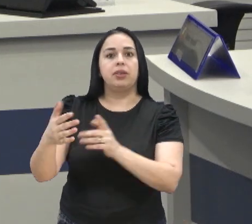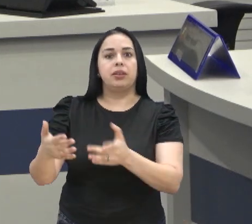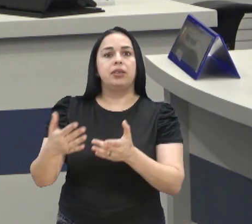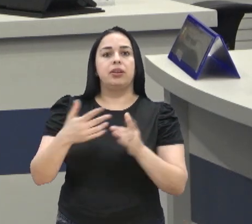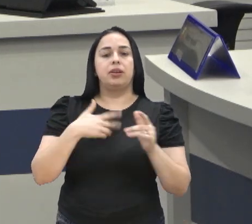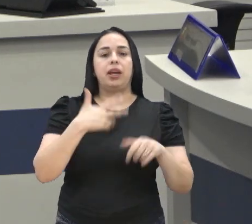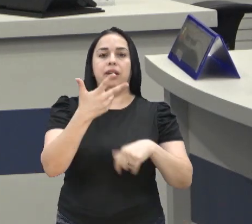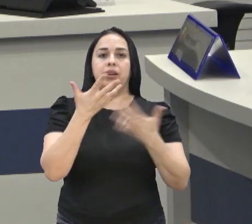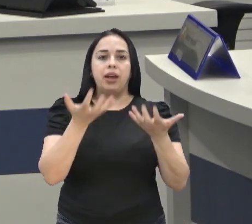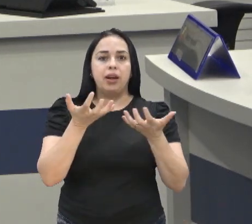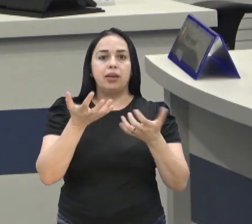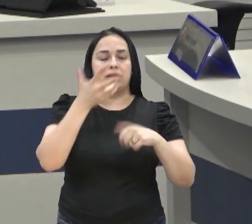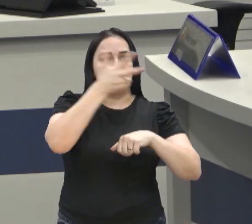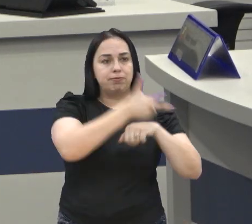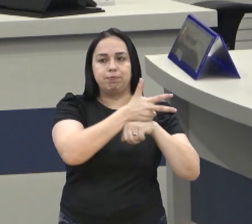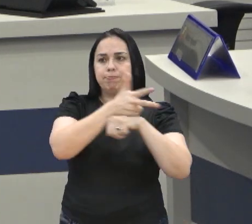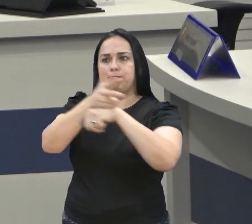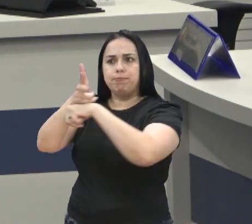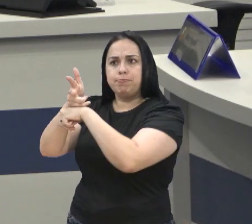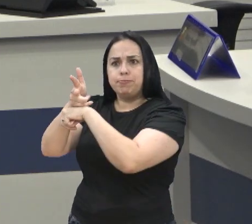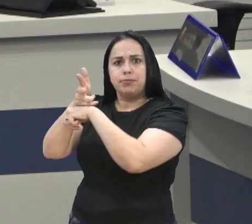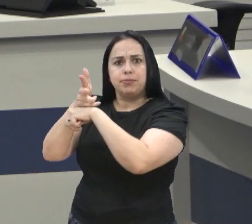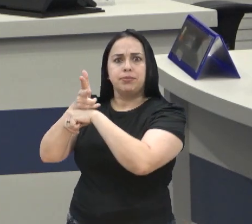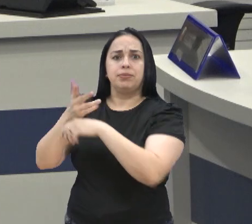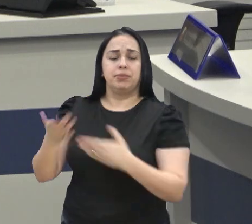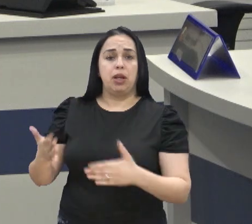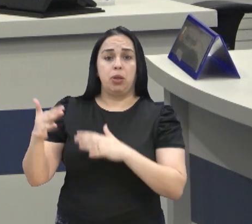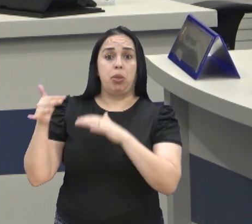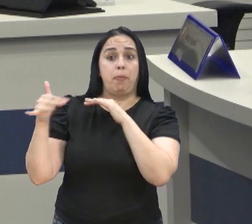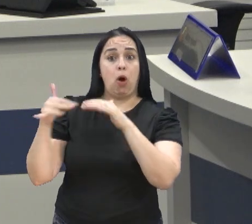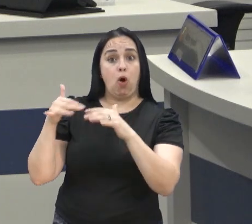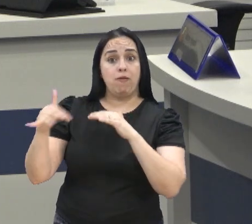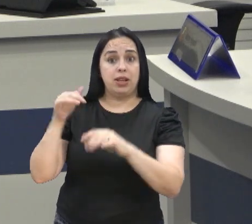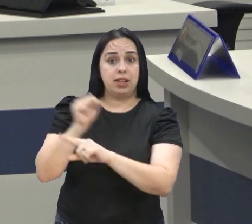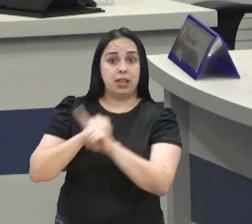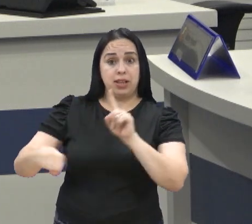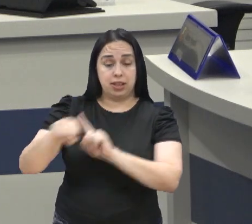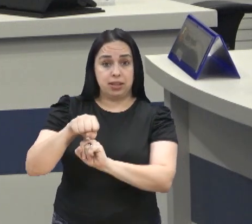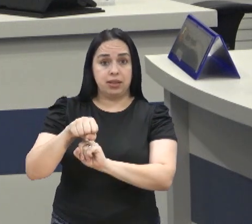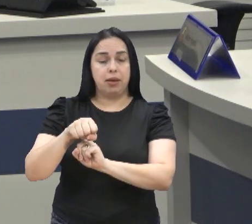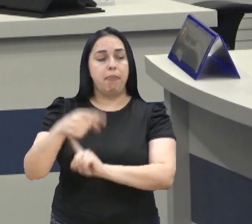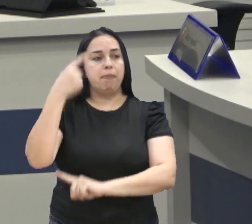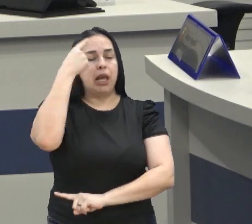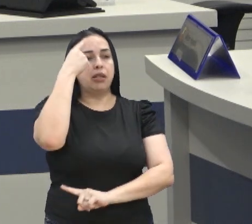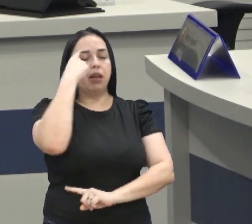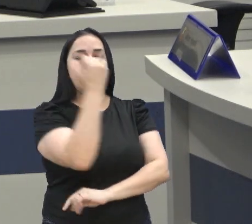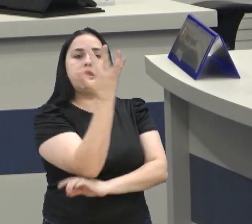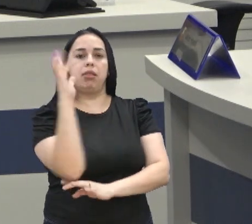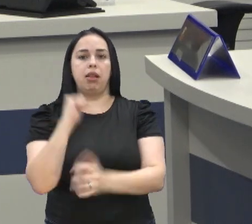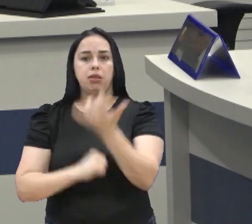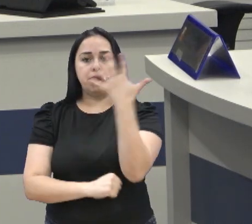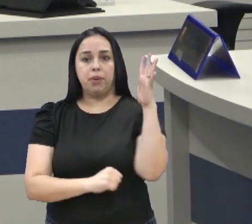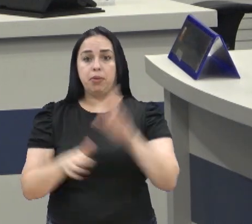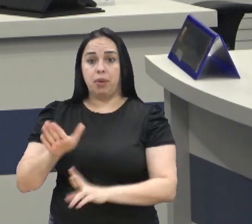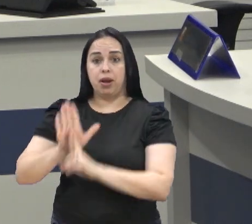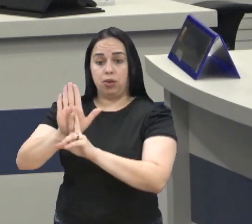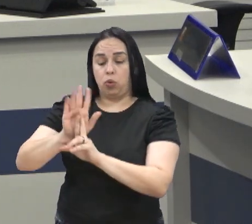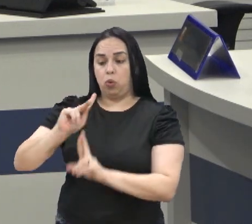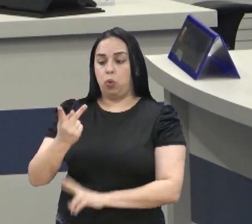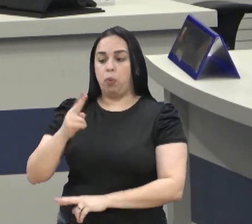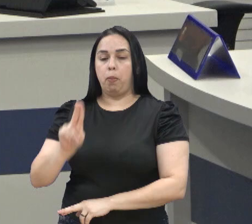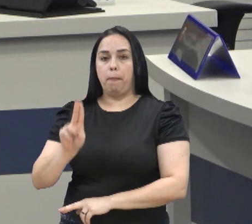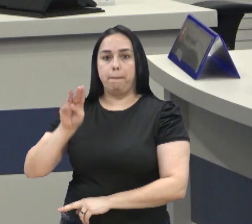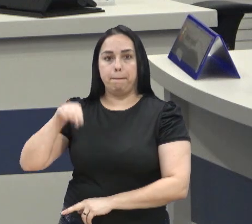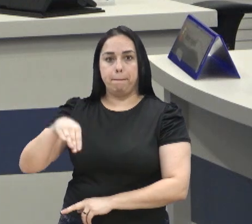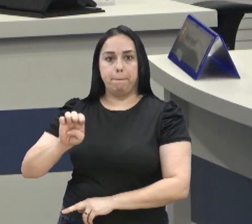Câmara também filmasse ali. Está aqui o movimento de Olho nas Árvores, representado pelo Humberto